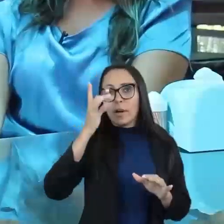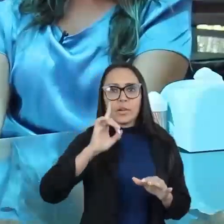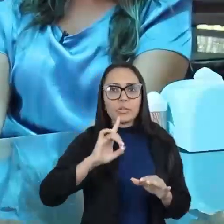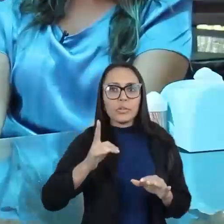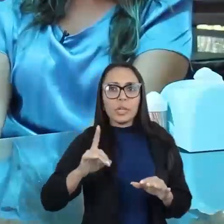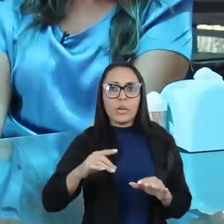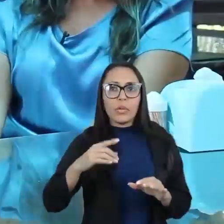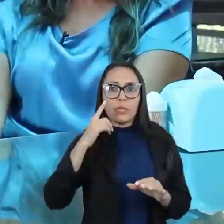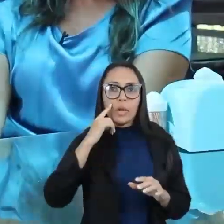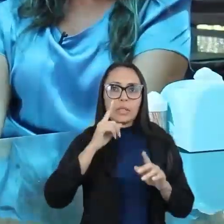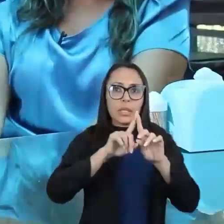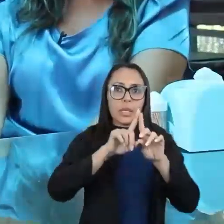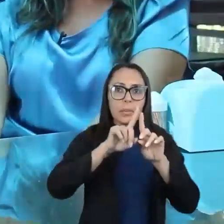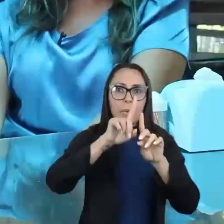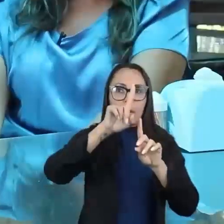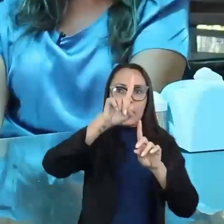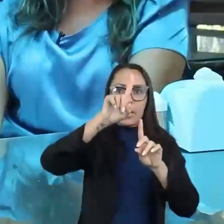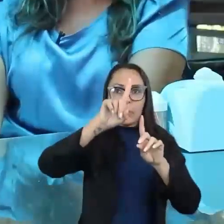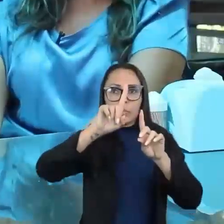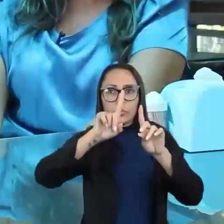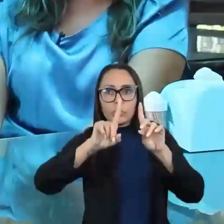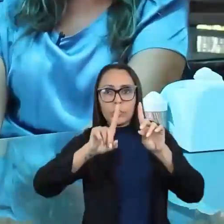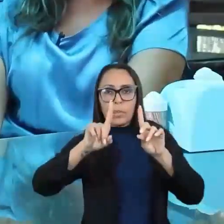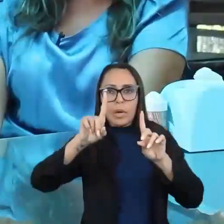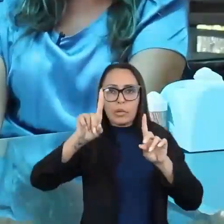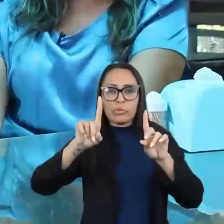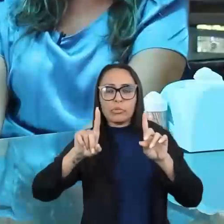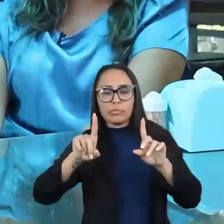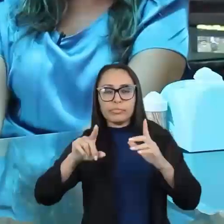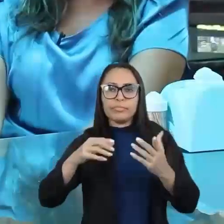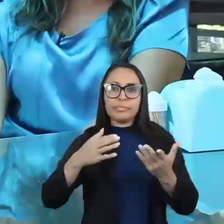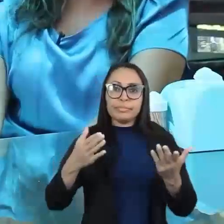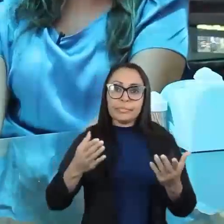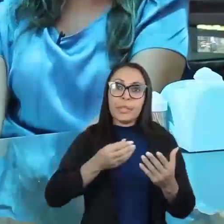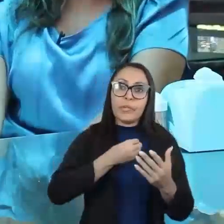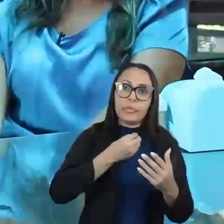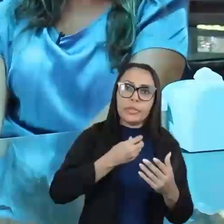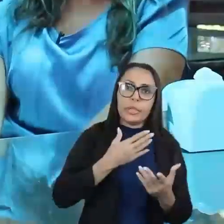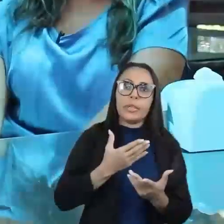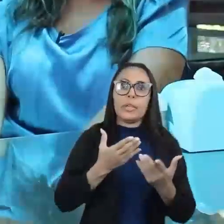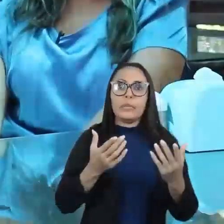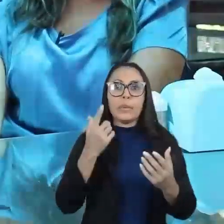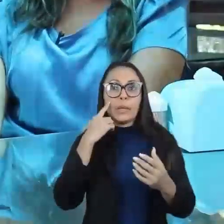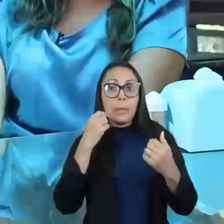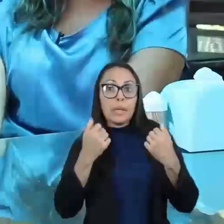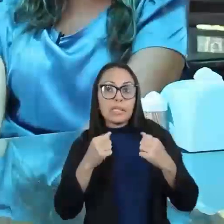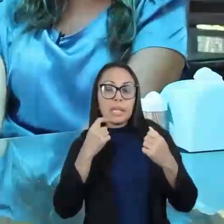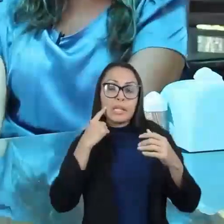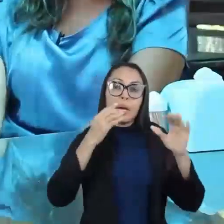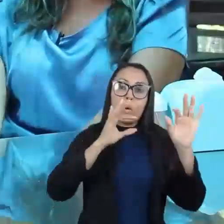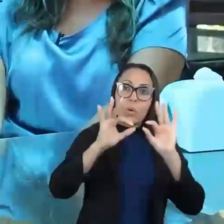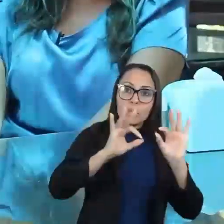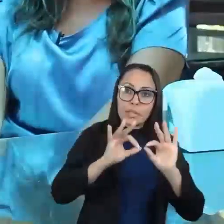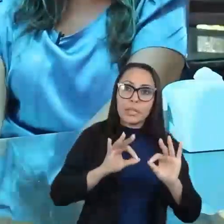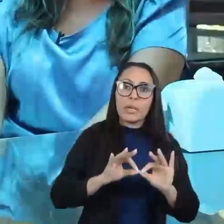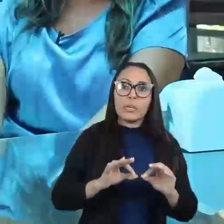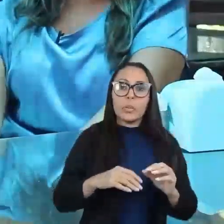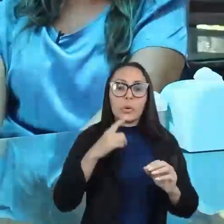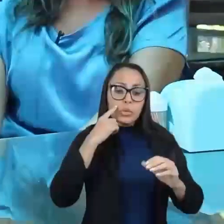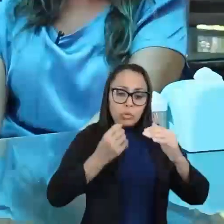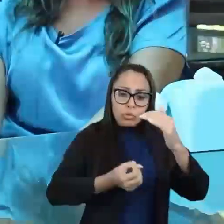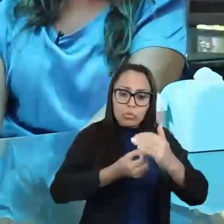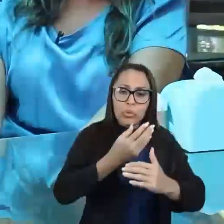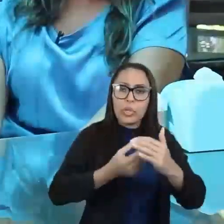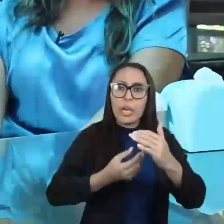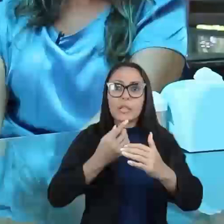ter altos, vai ter momentos que você vai achar que vai estar bem, mas você cada vez mais tem que estar mais preparado. Porque se surgir